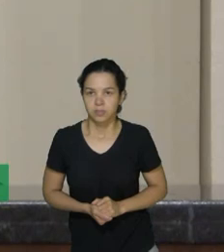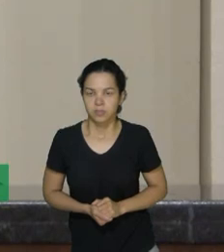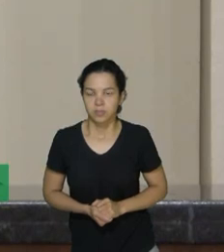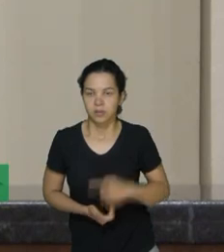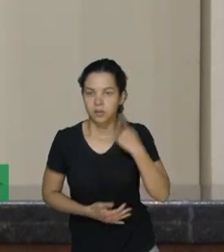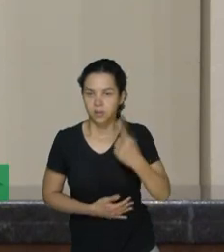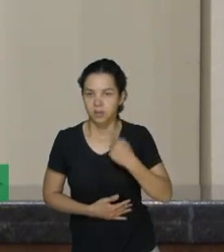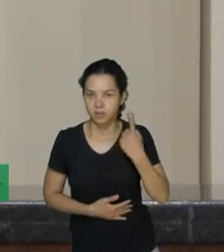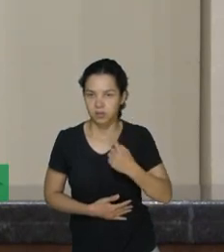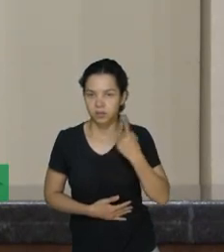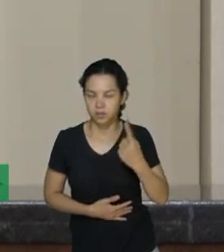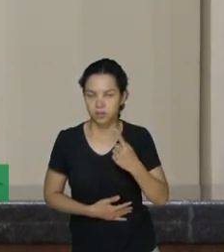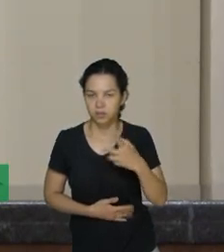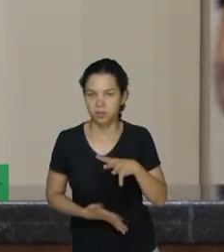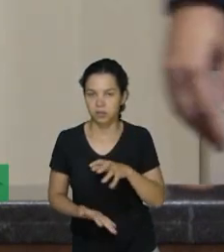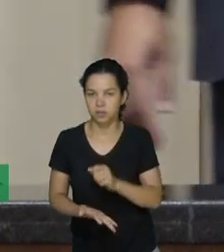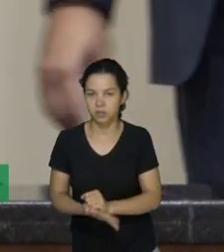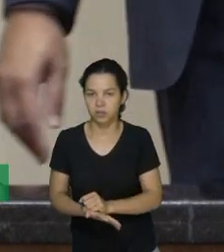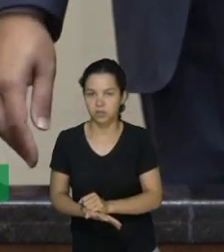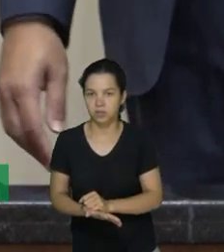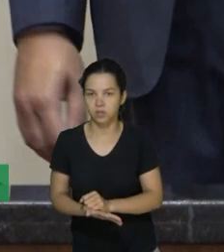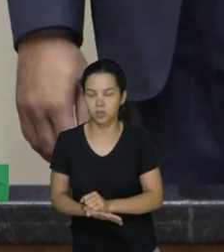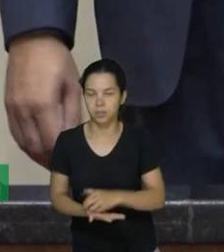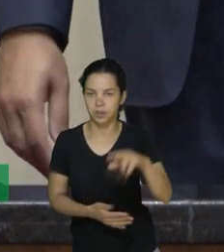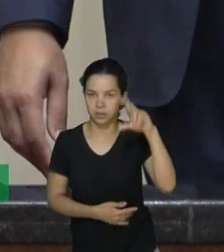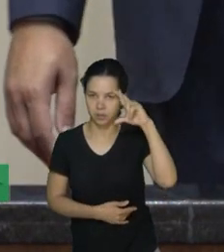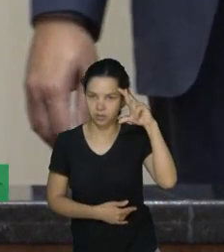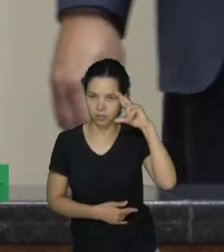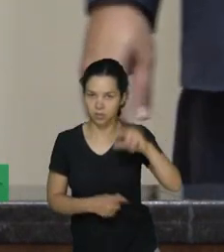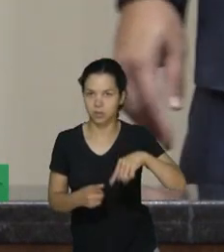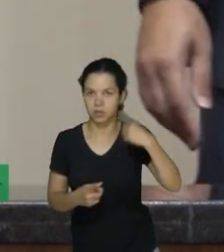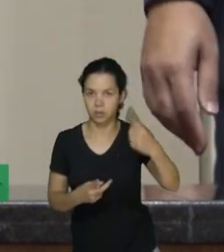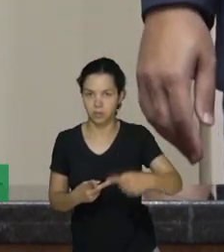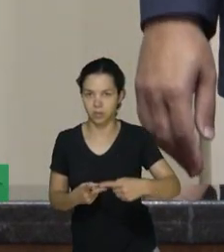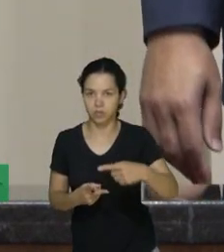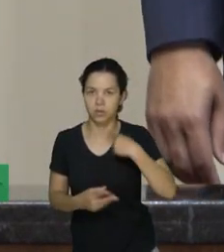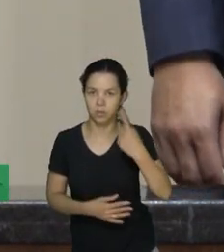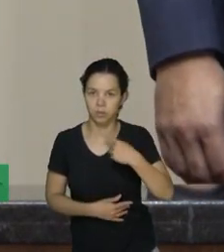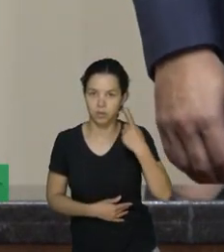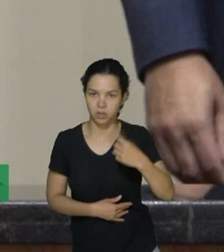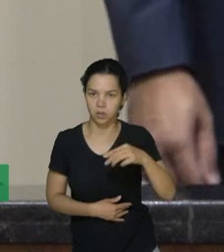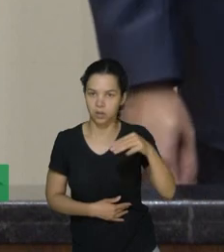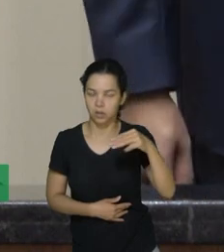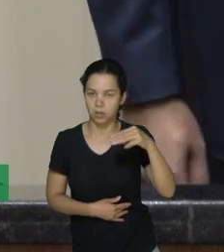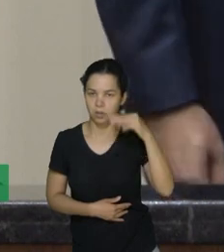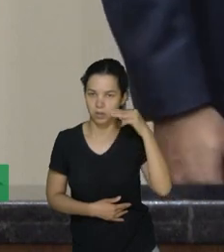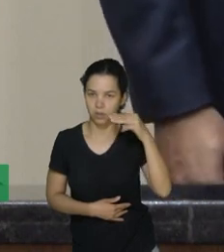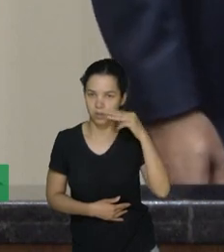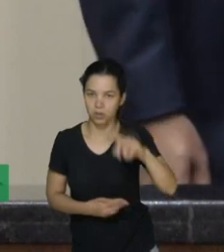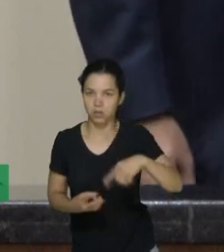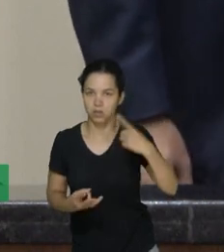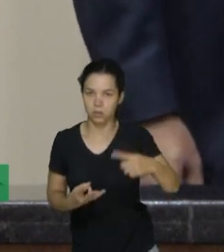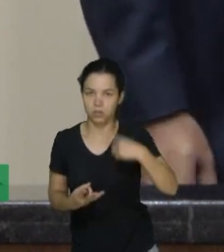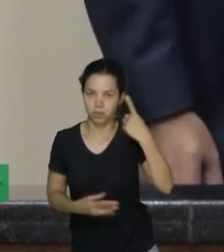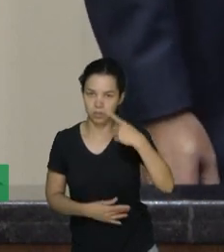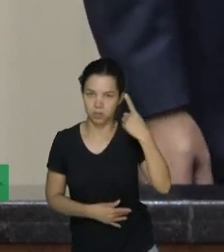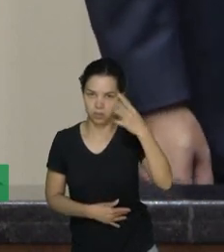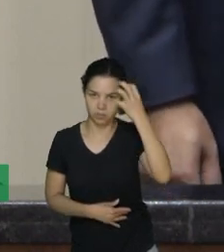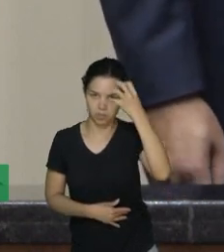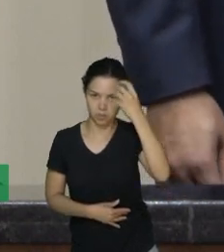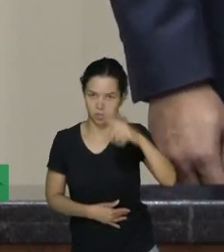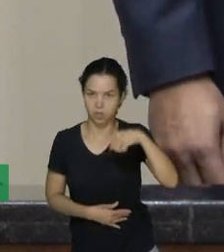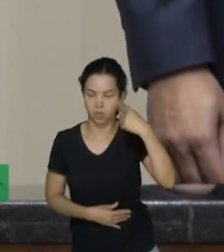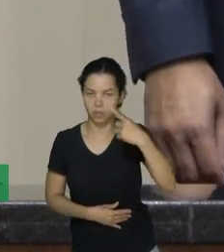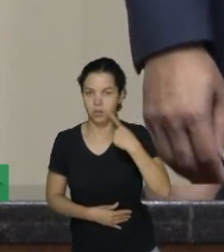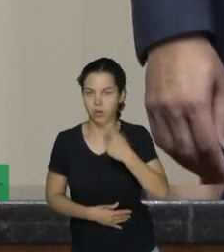Deputado, ainda escrito o deputado Ricardo Alba, depois a deputada Marlene, depois o deputado Ismael, depois o deputado